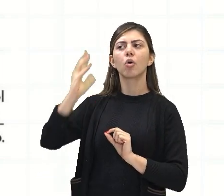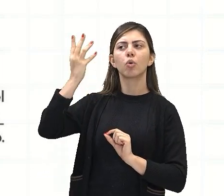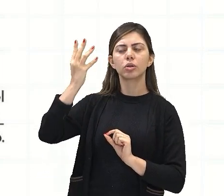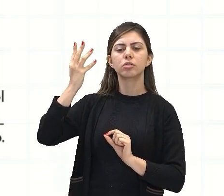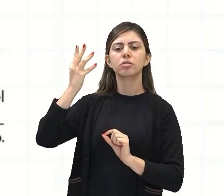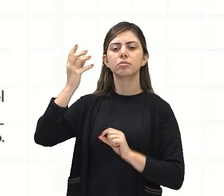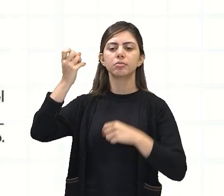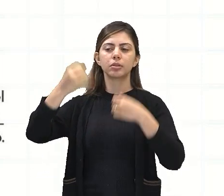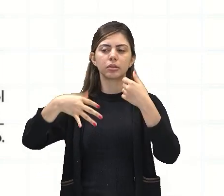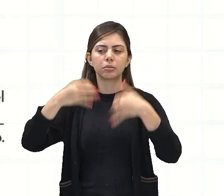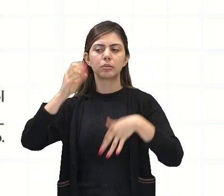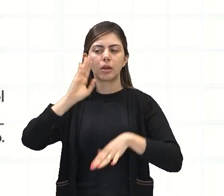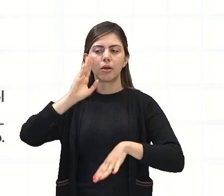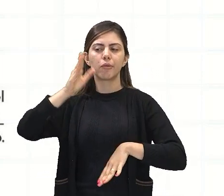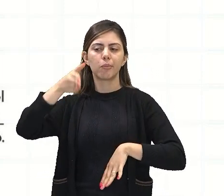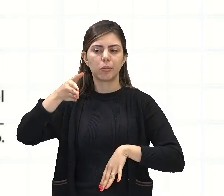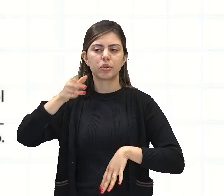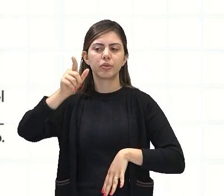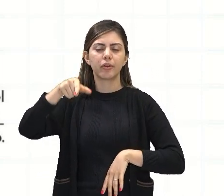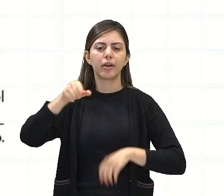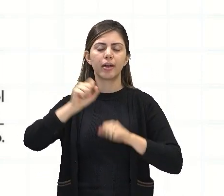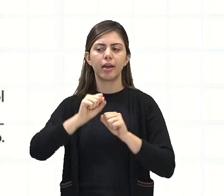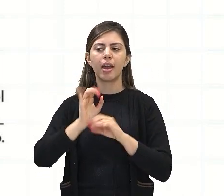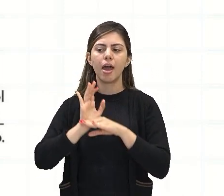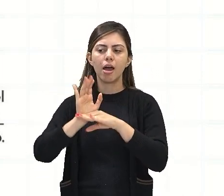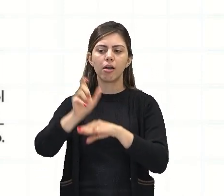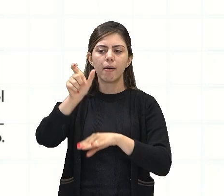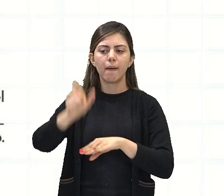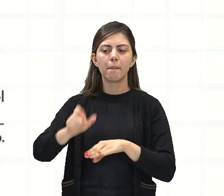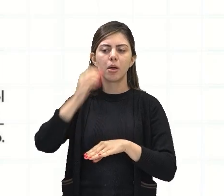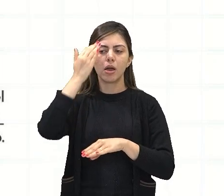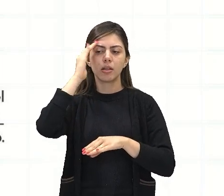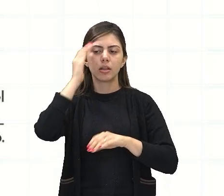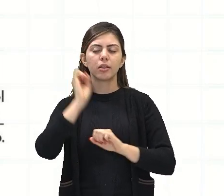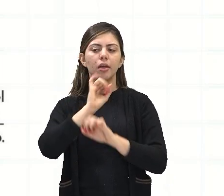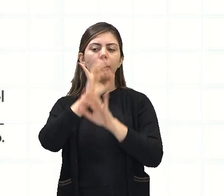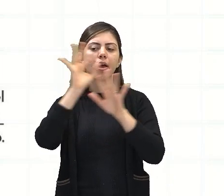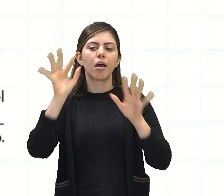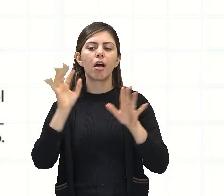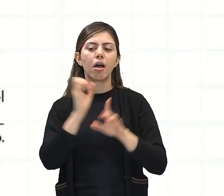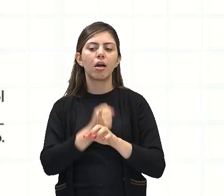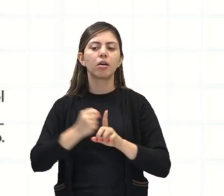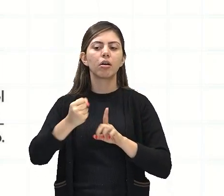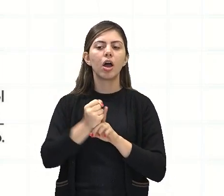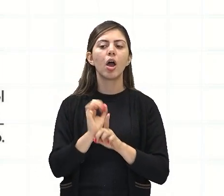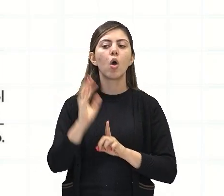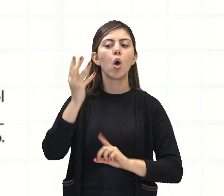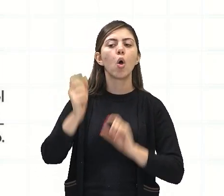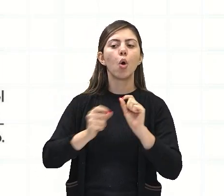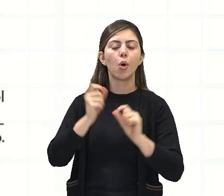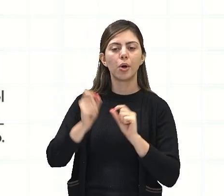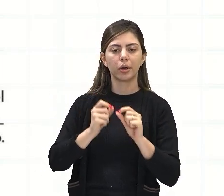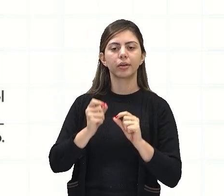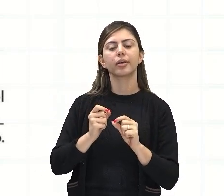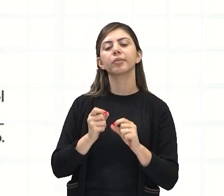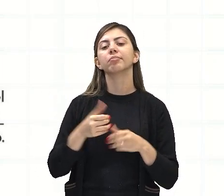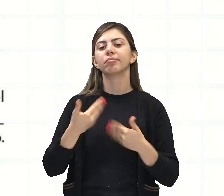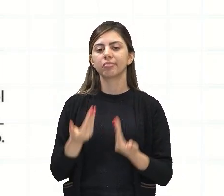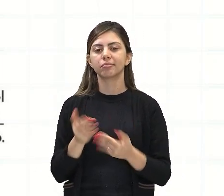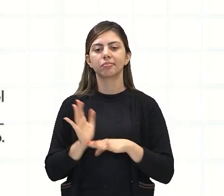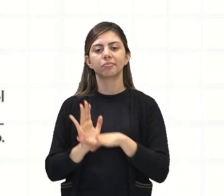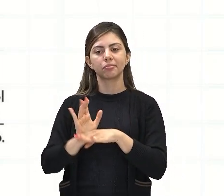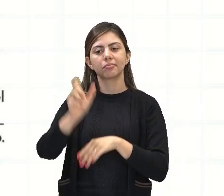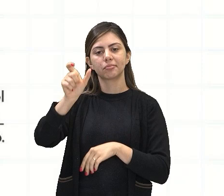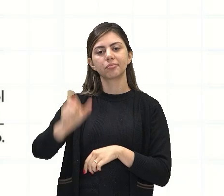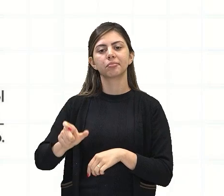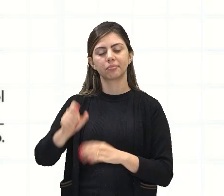com objetividade, com clareza, com uma linguagem que traz essa clareza e essa simplicidade para facilitar o